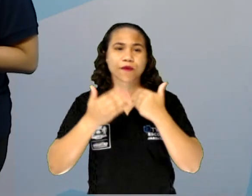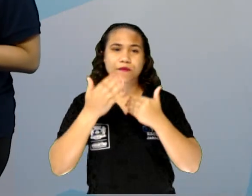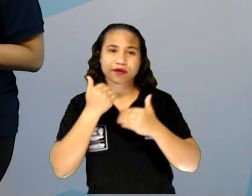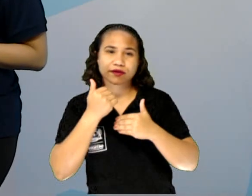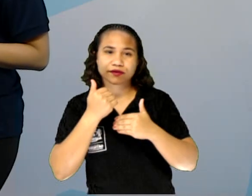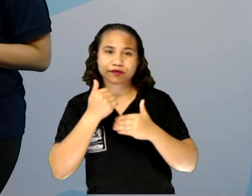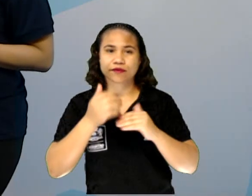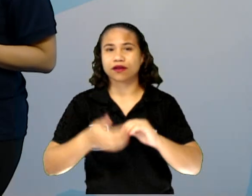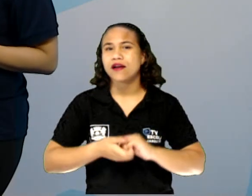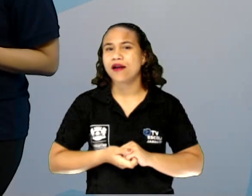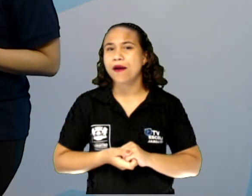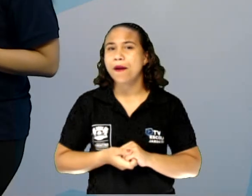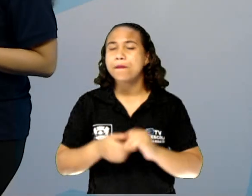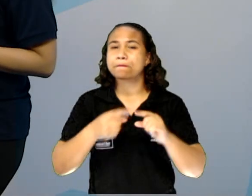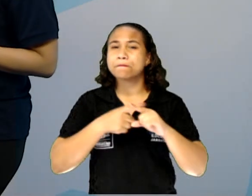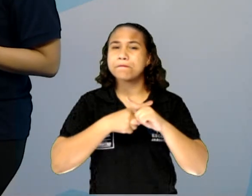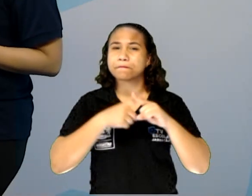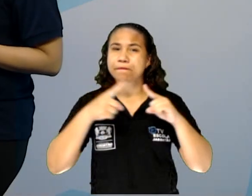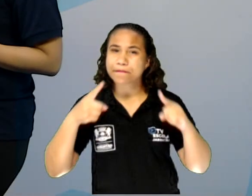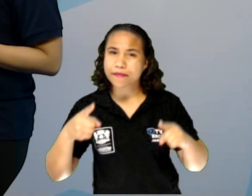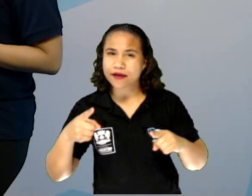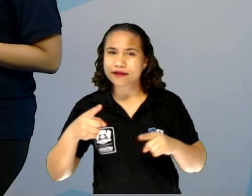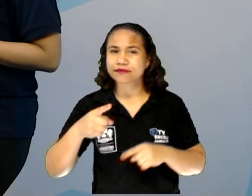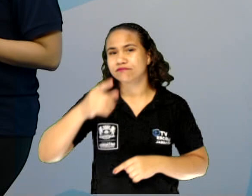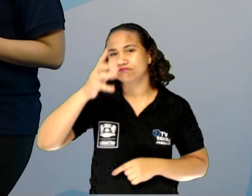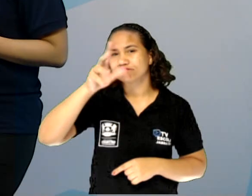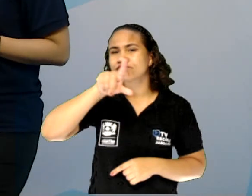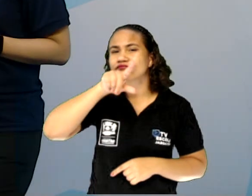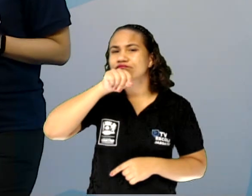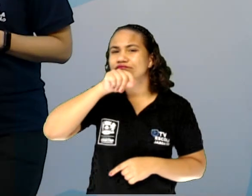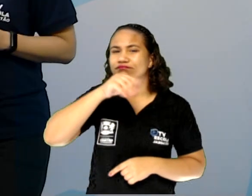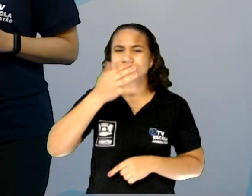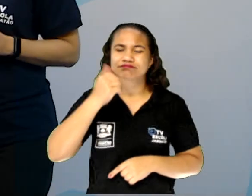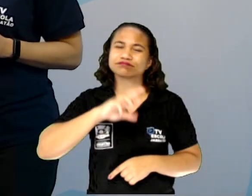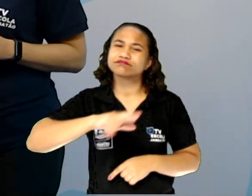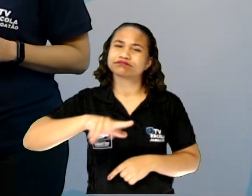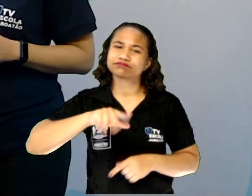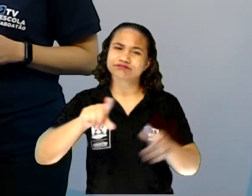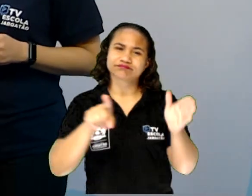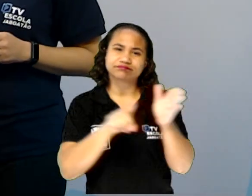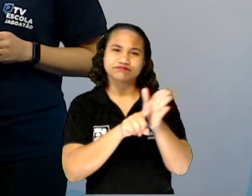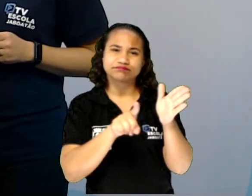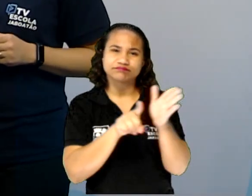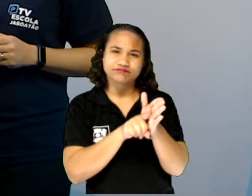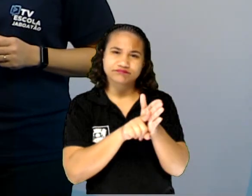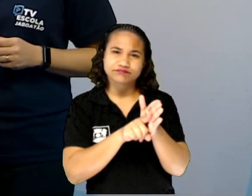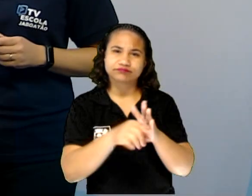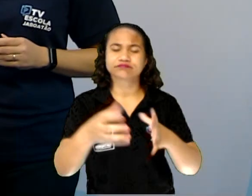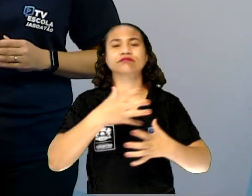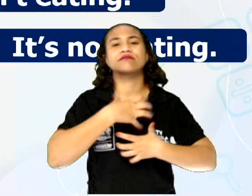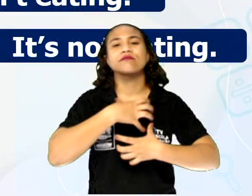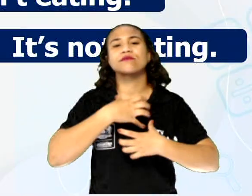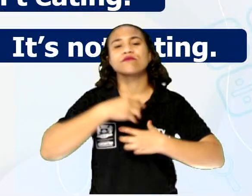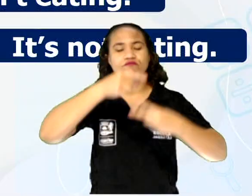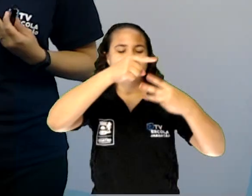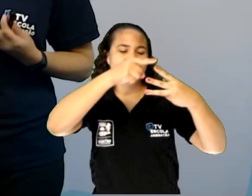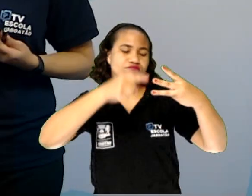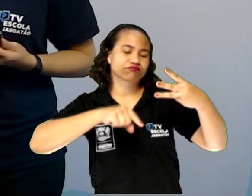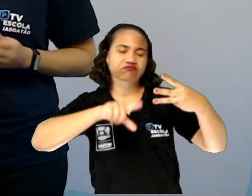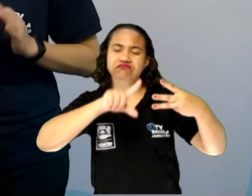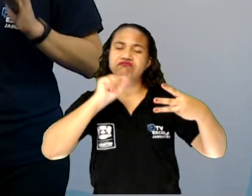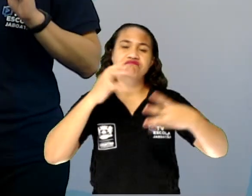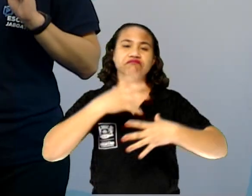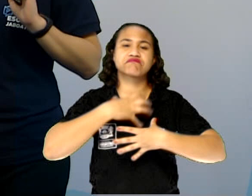aqui não está comendo. Então, ela não está comendo. Vocês vão escrever da forma que vocês acharem